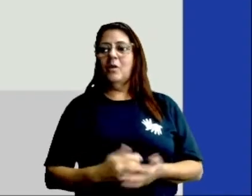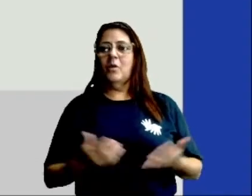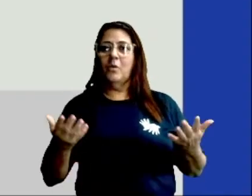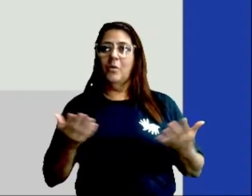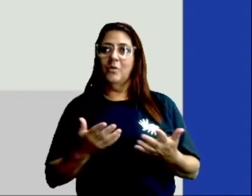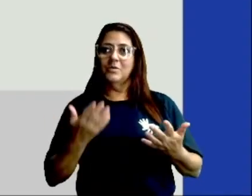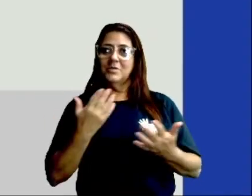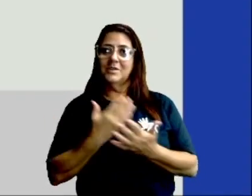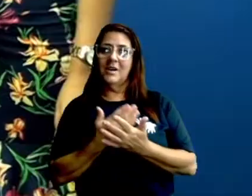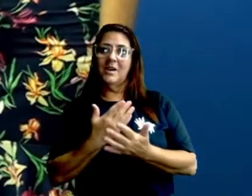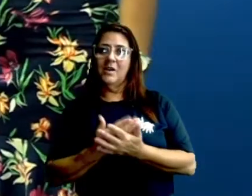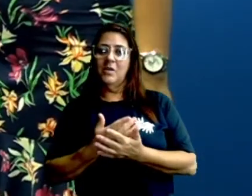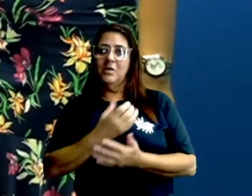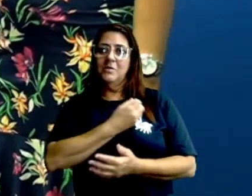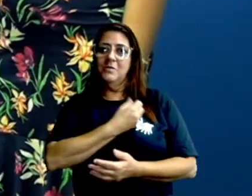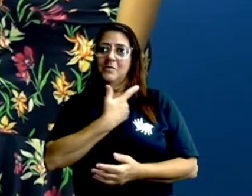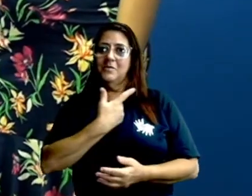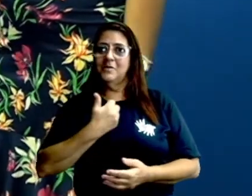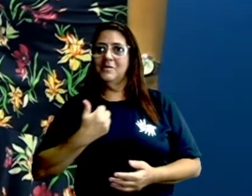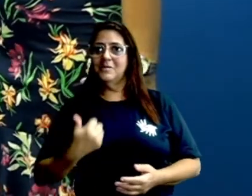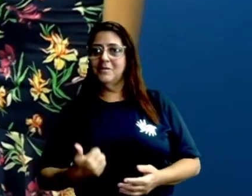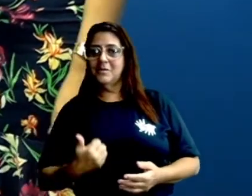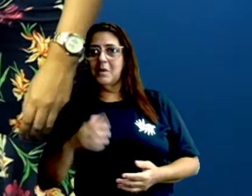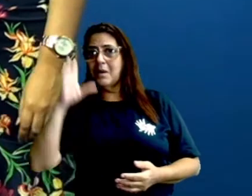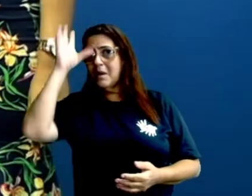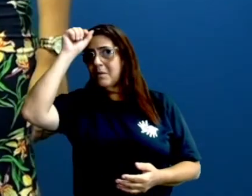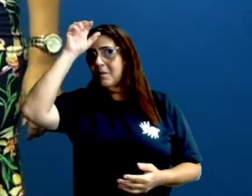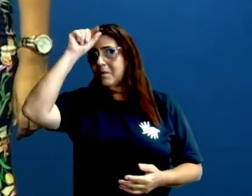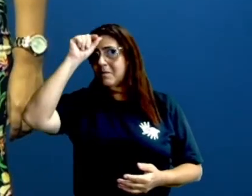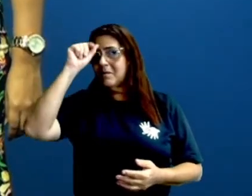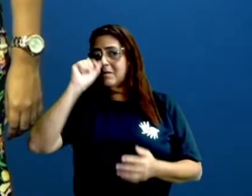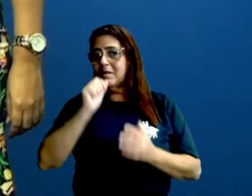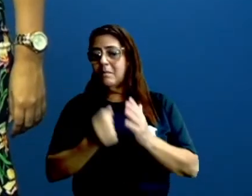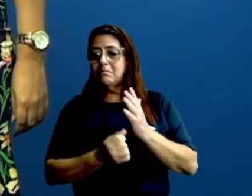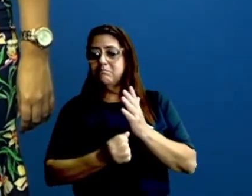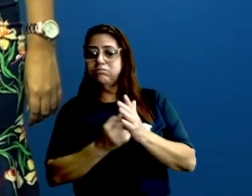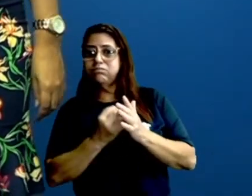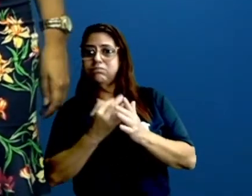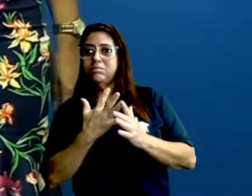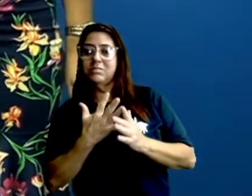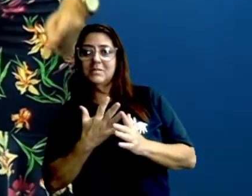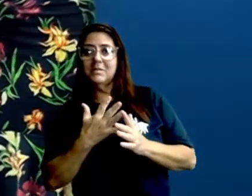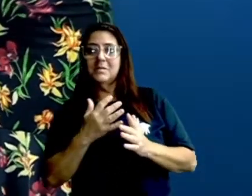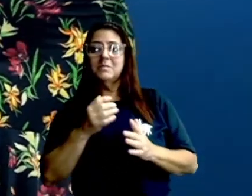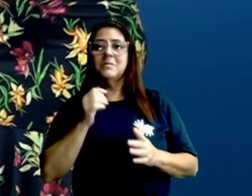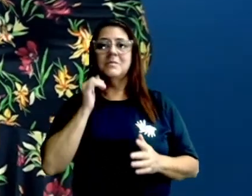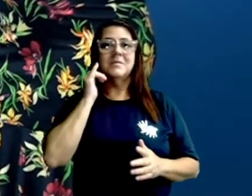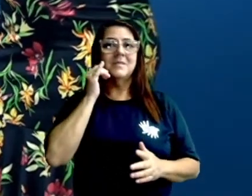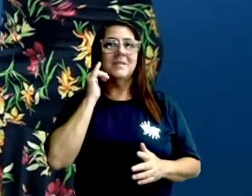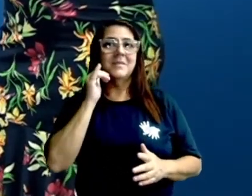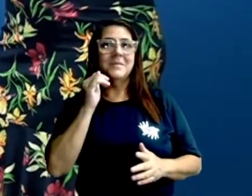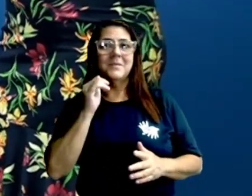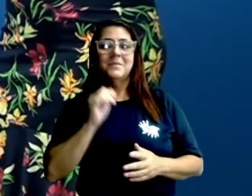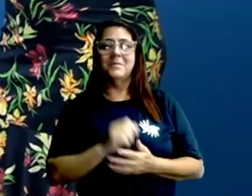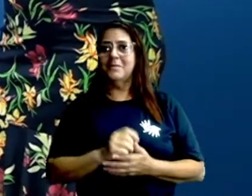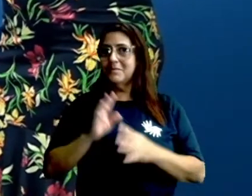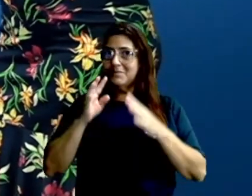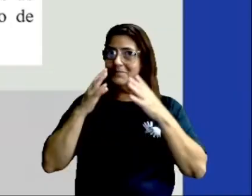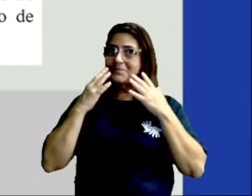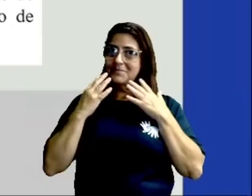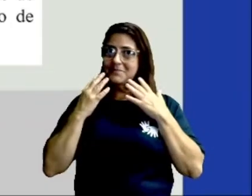Hoje, na nossa aula de número 21, vamos aprender um pouco sobre os tipos de narrador, tá certo? Então vamos prestar bastante atenção.